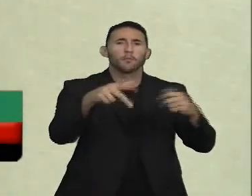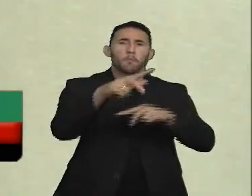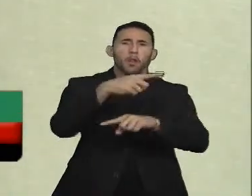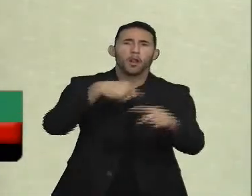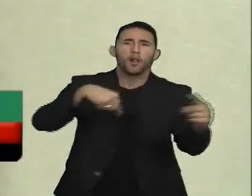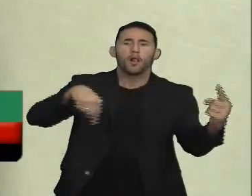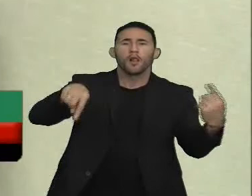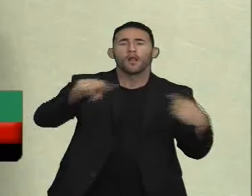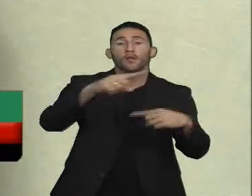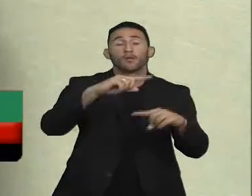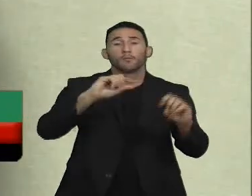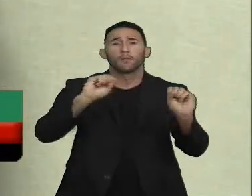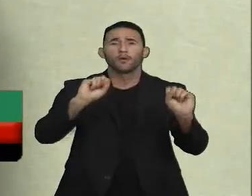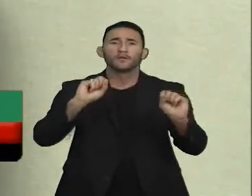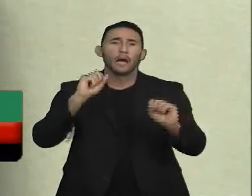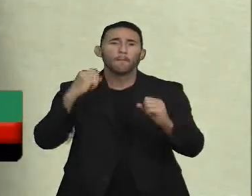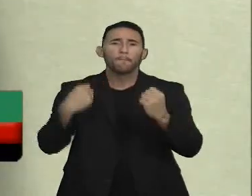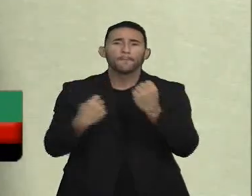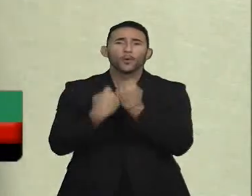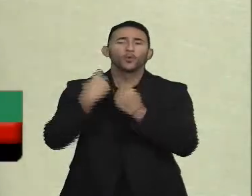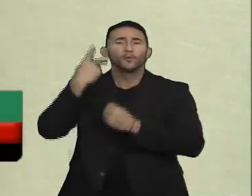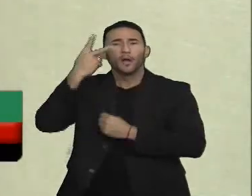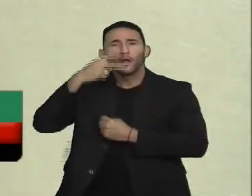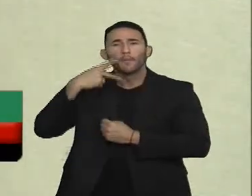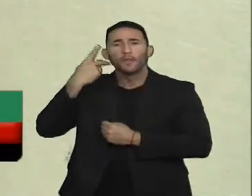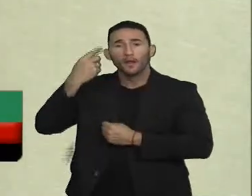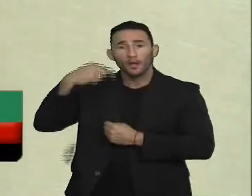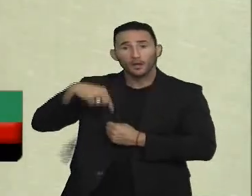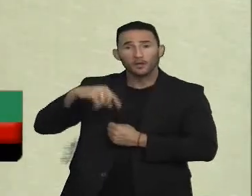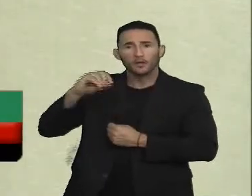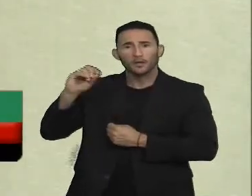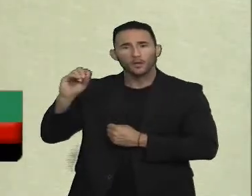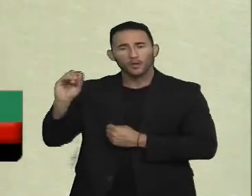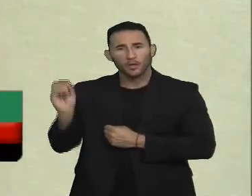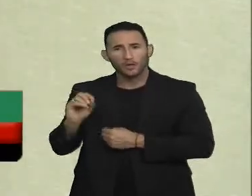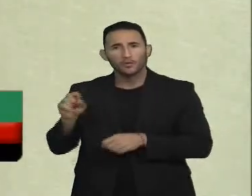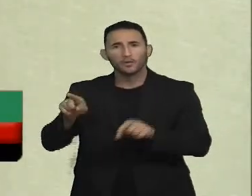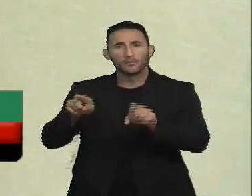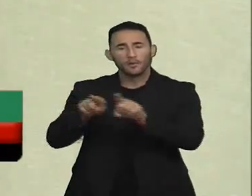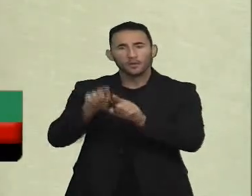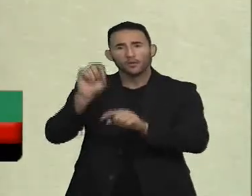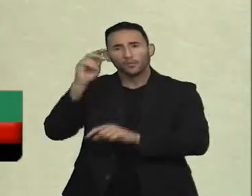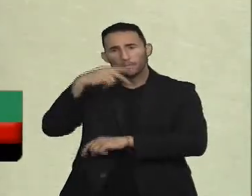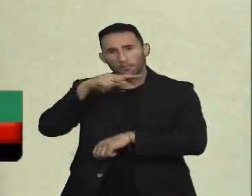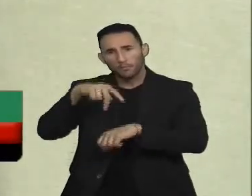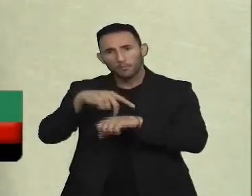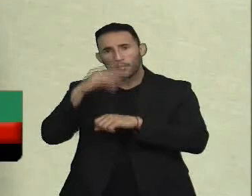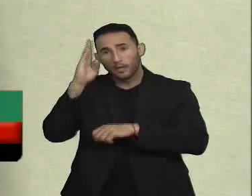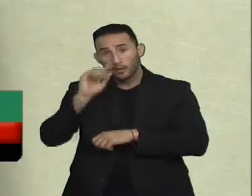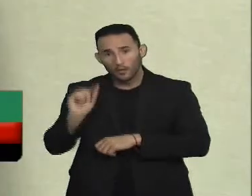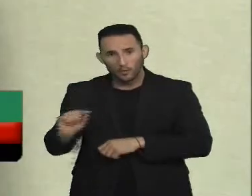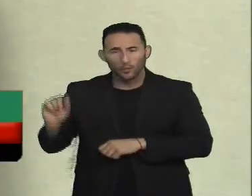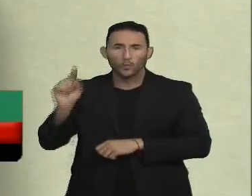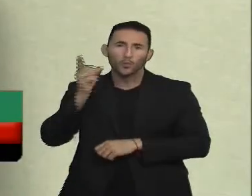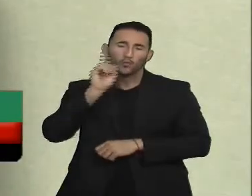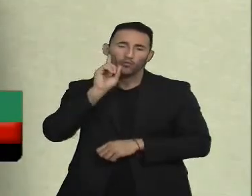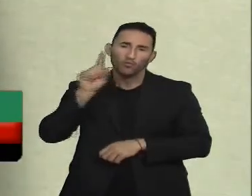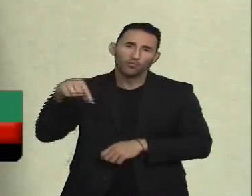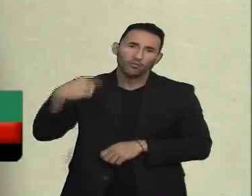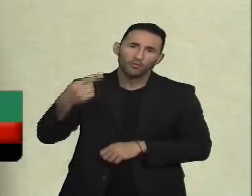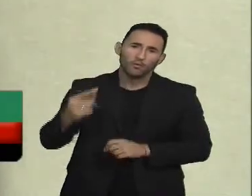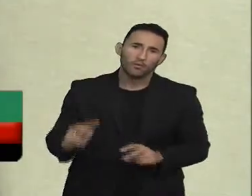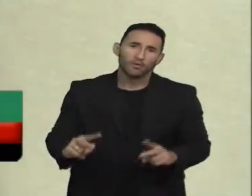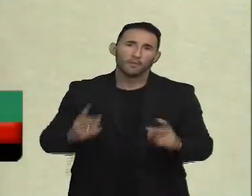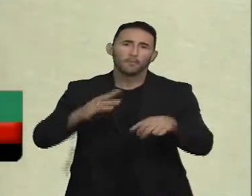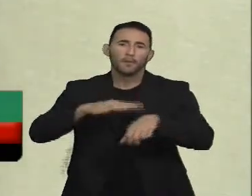de todos os parlamentares dessa cidade, desse país, para que a gente valorize cada dia mais o trabalho dos guardas